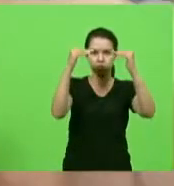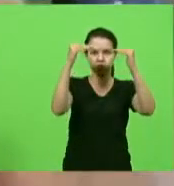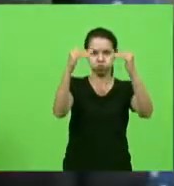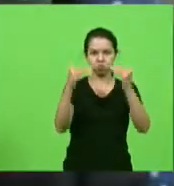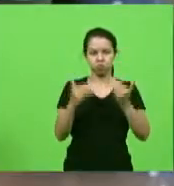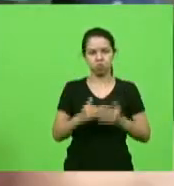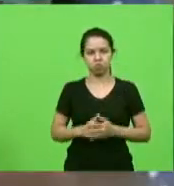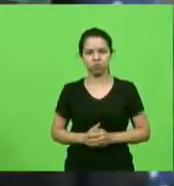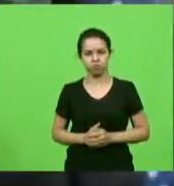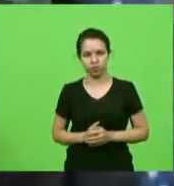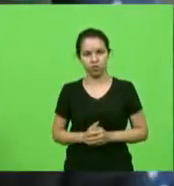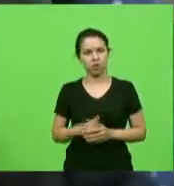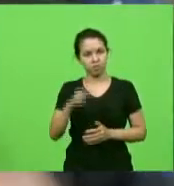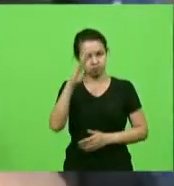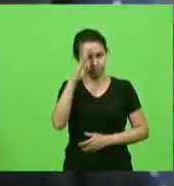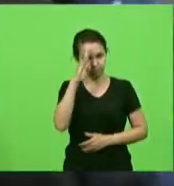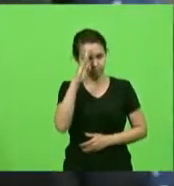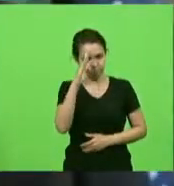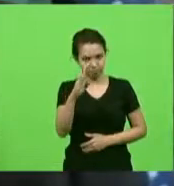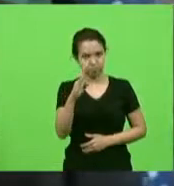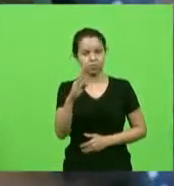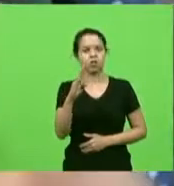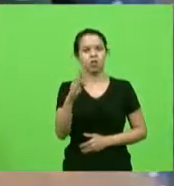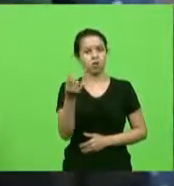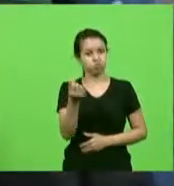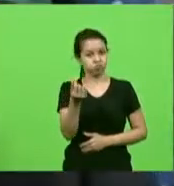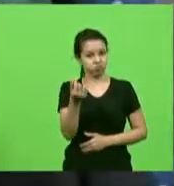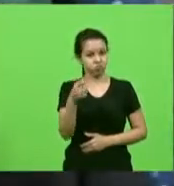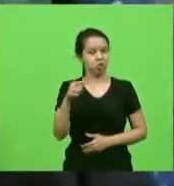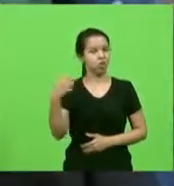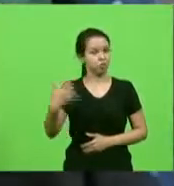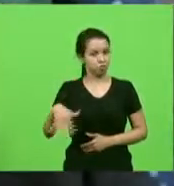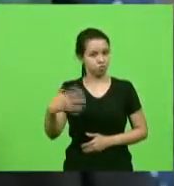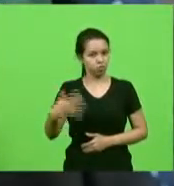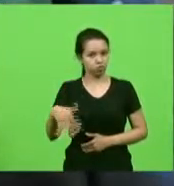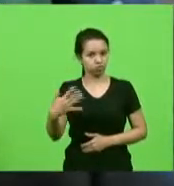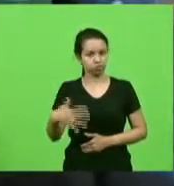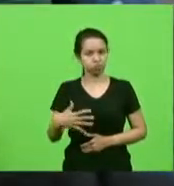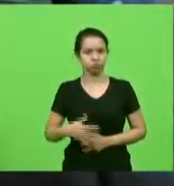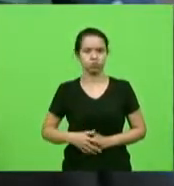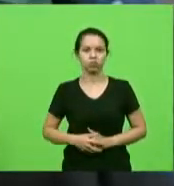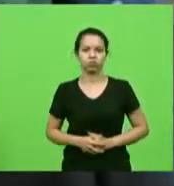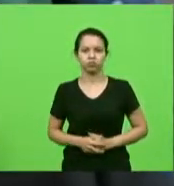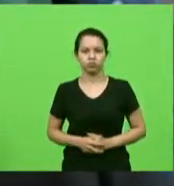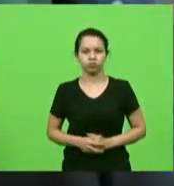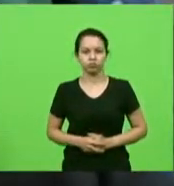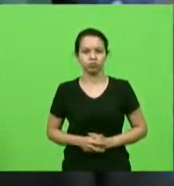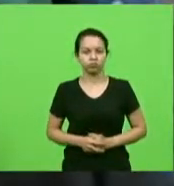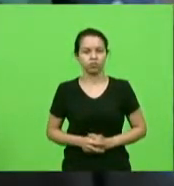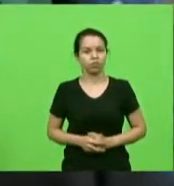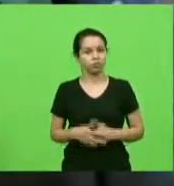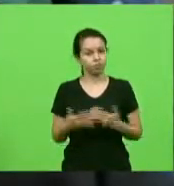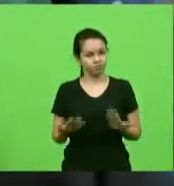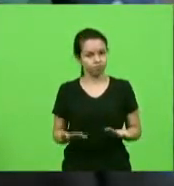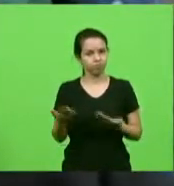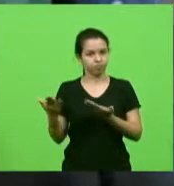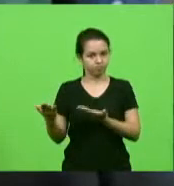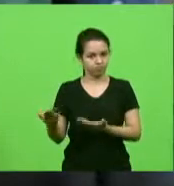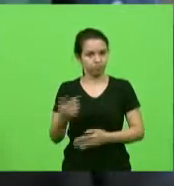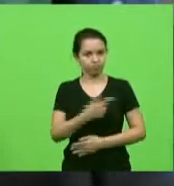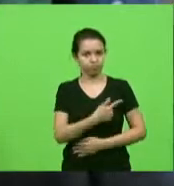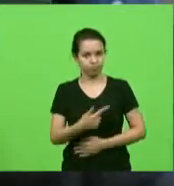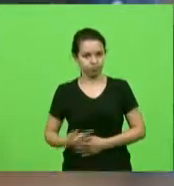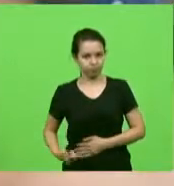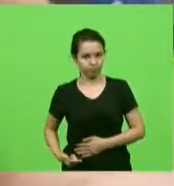da vultosa quantia de recursos envolvidos no caso Intel. Ocorre que o governador Carlos Moisés da